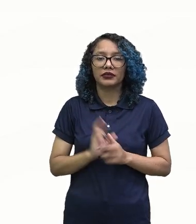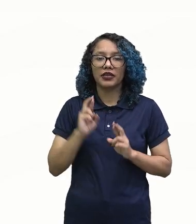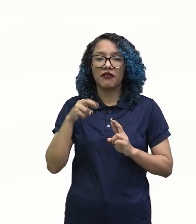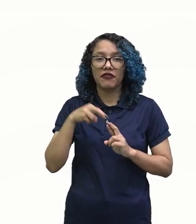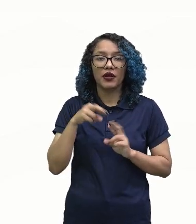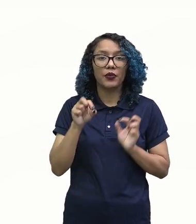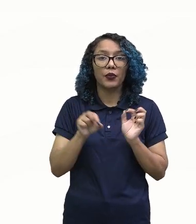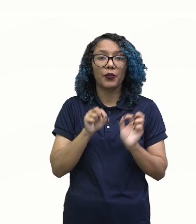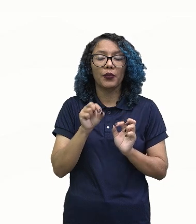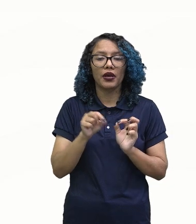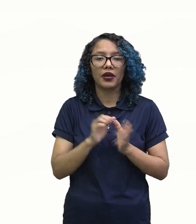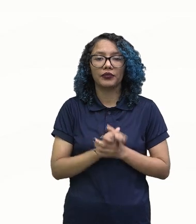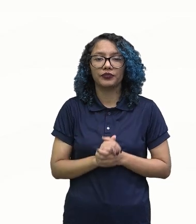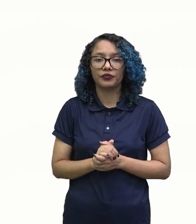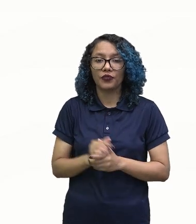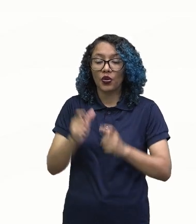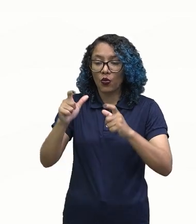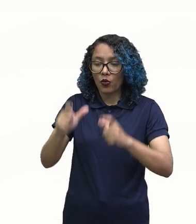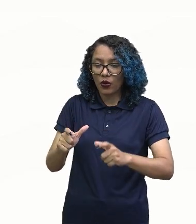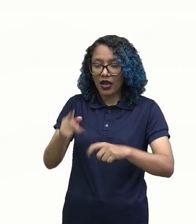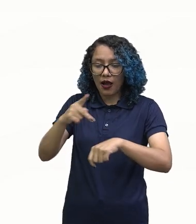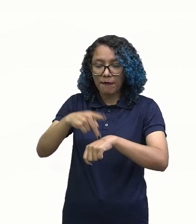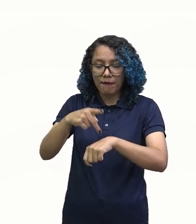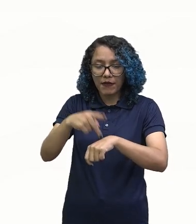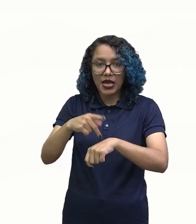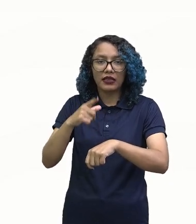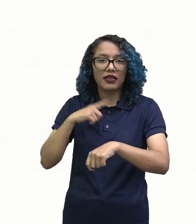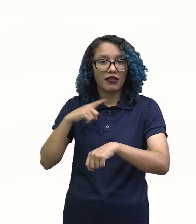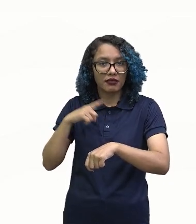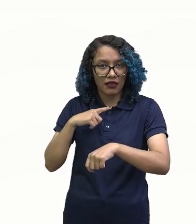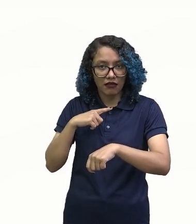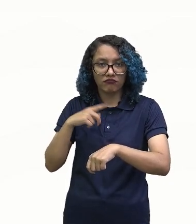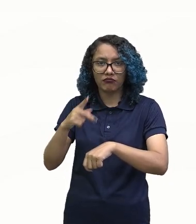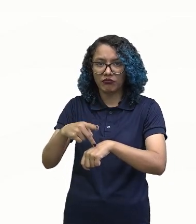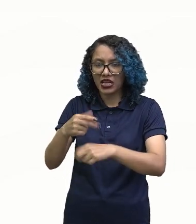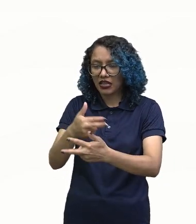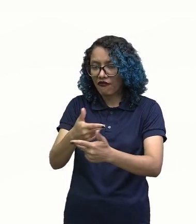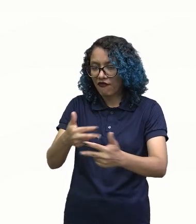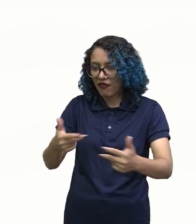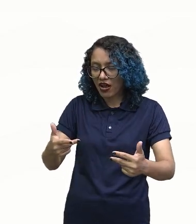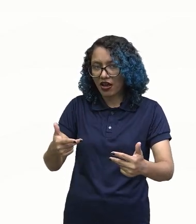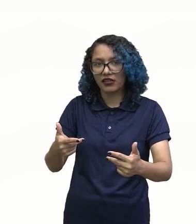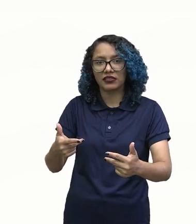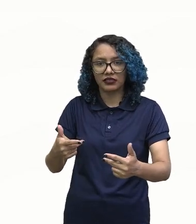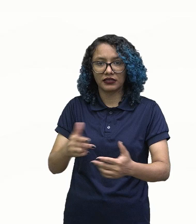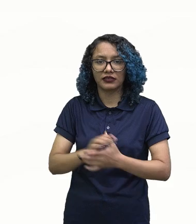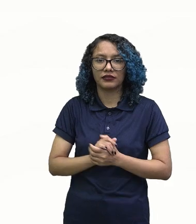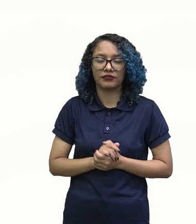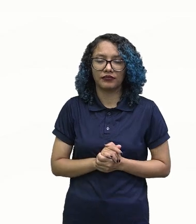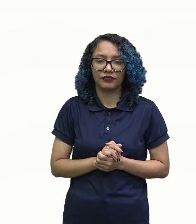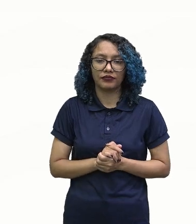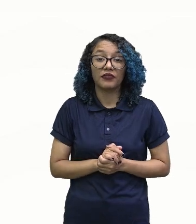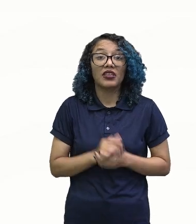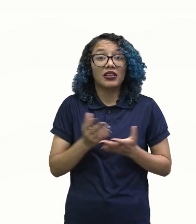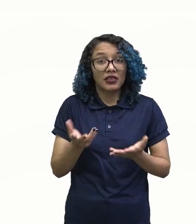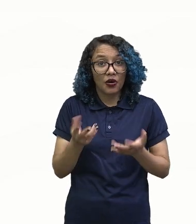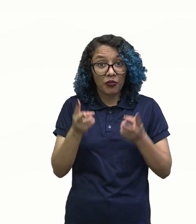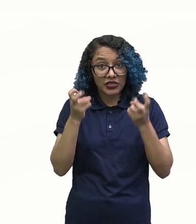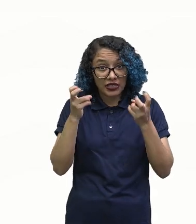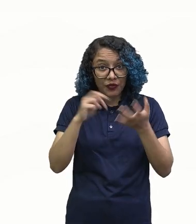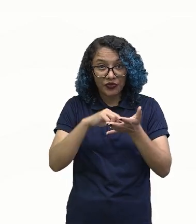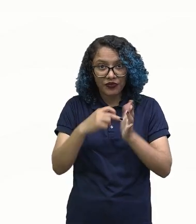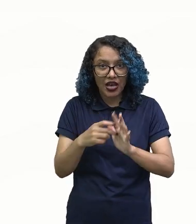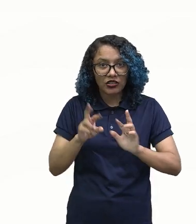local onde ficam muitas pedras. Então, observe que vai ter um outro sentido, um outro significado,